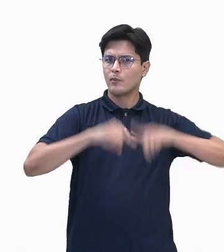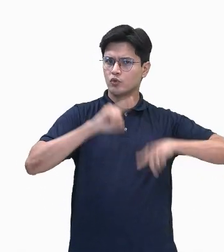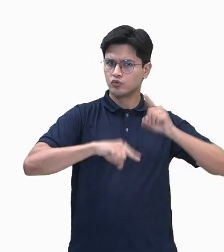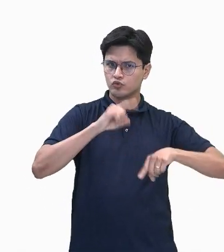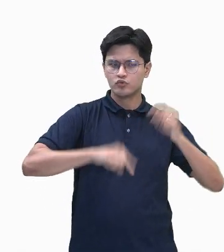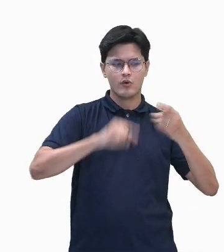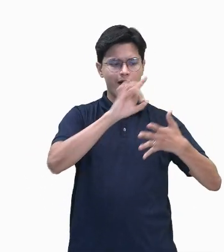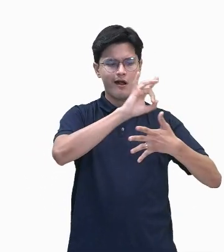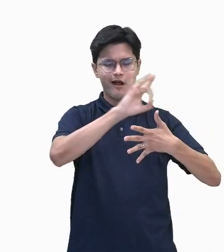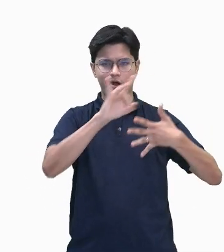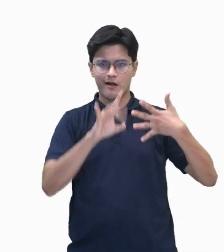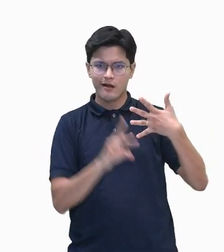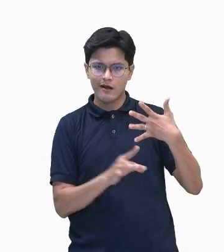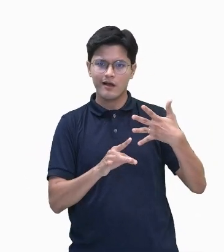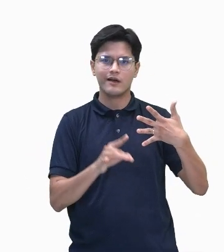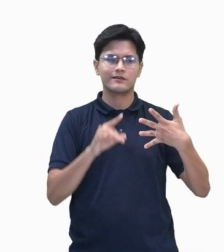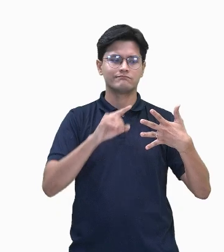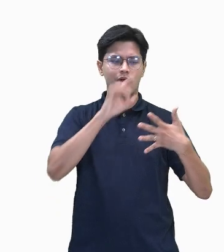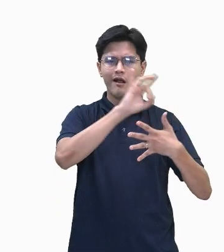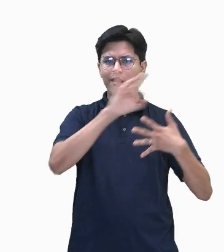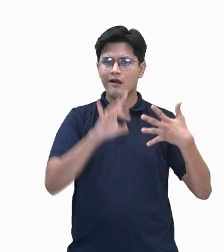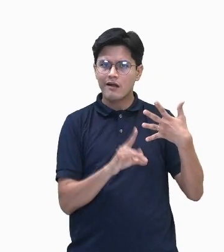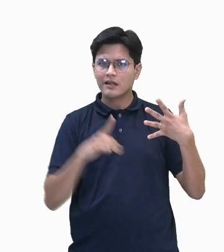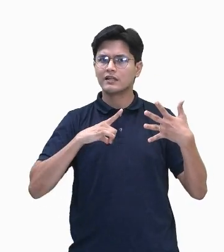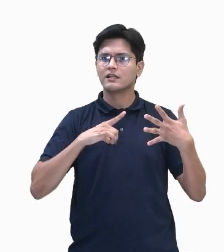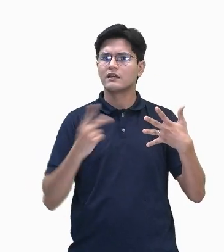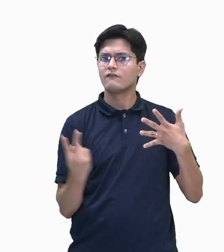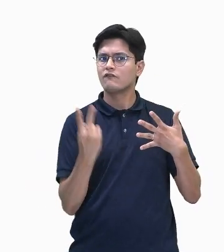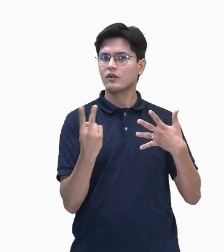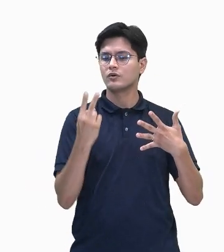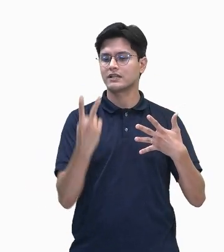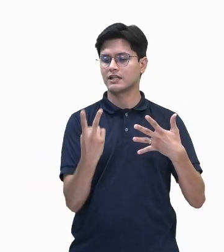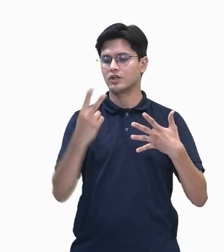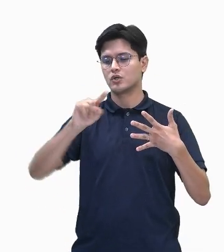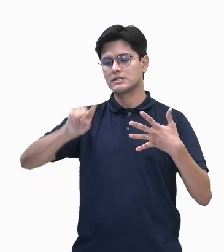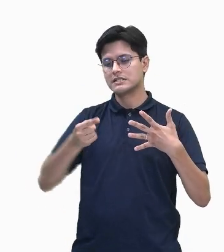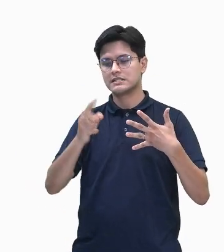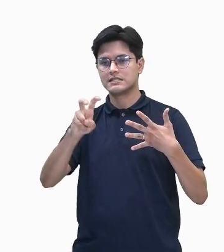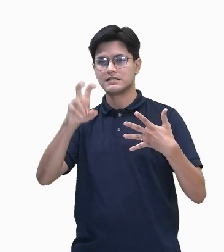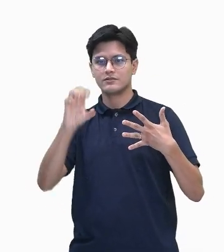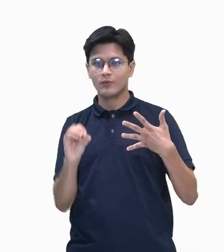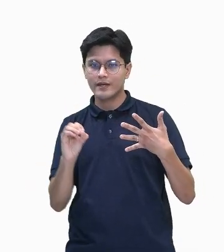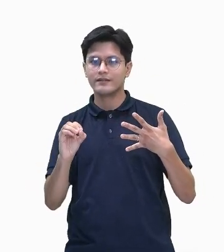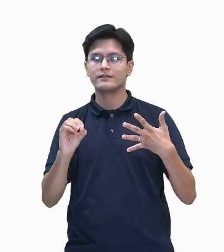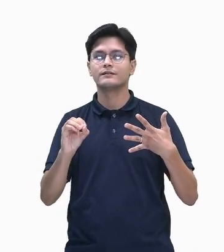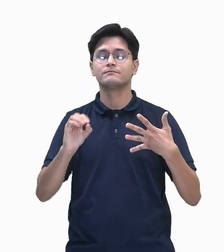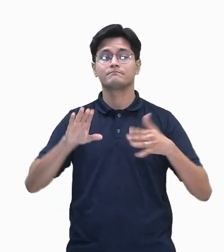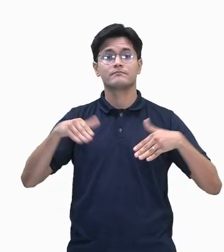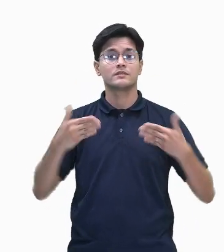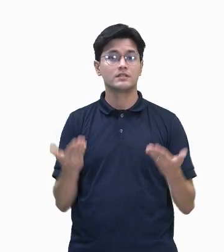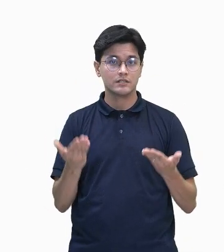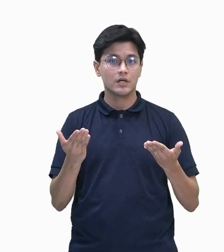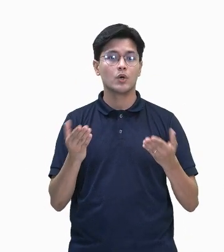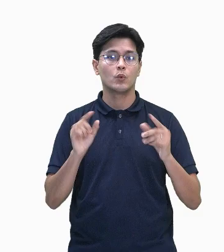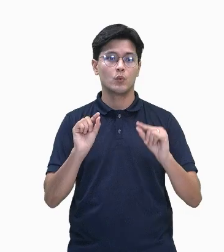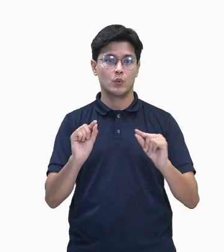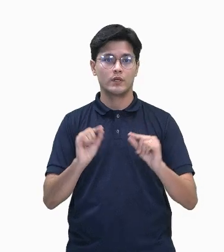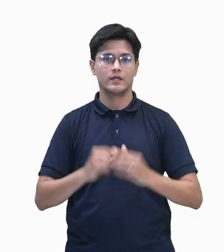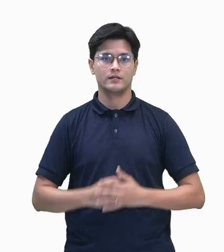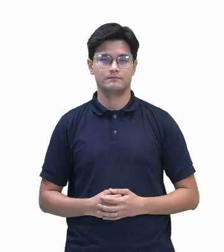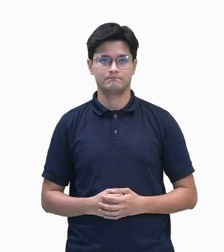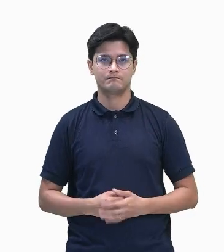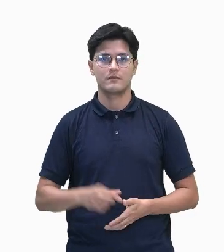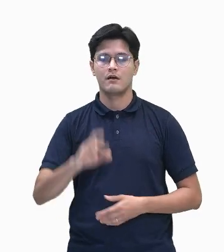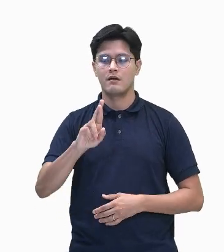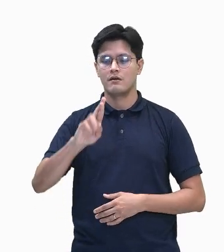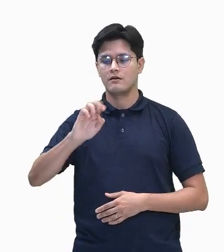vender X produto, a receita será, olha só, receita, eu vou representar